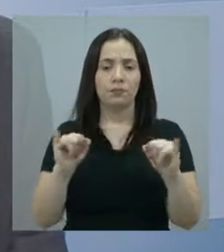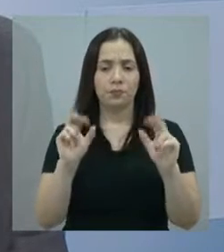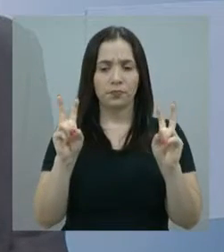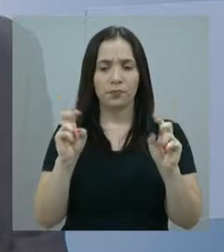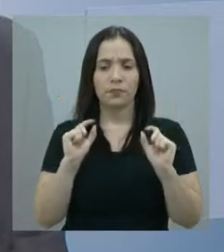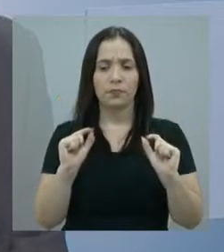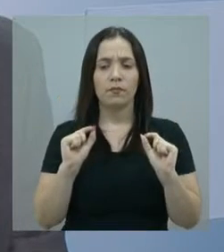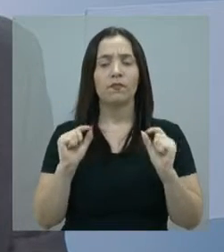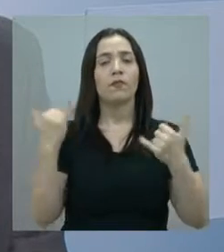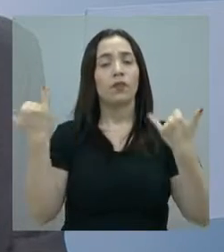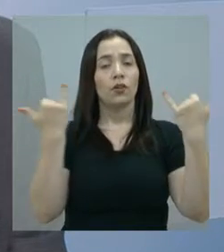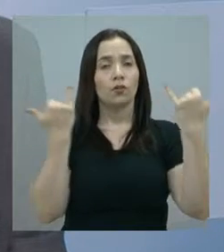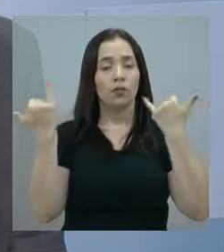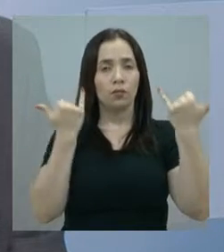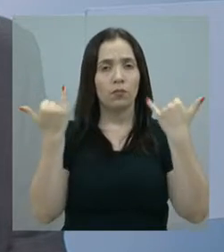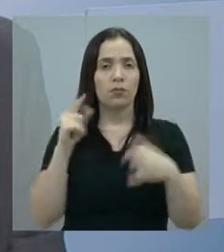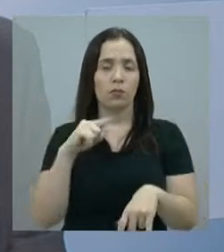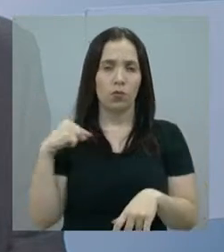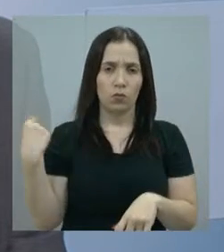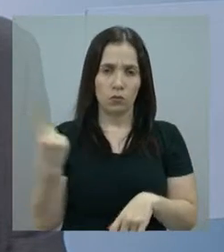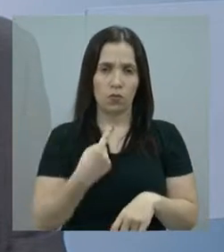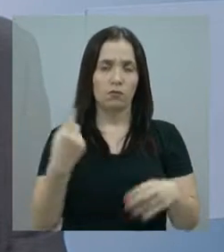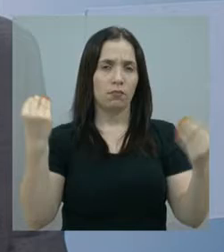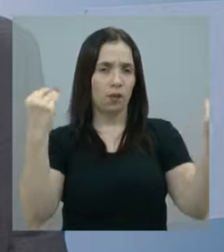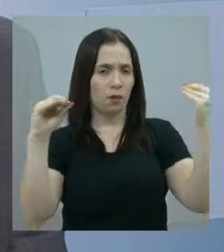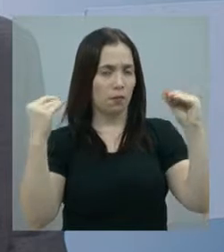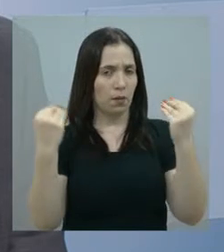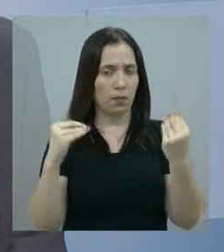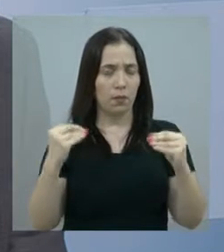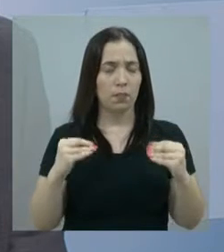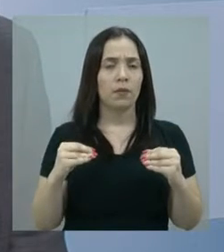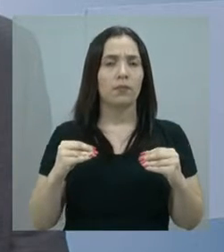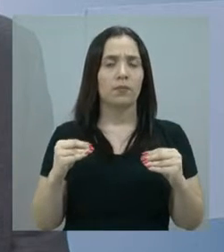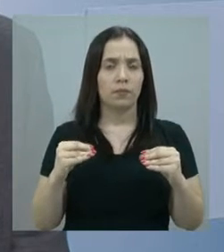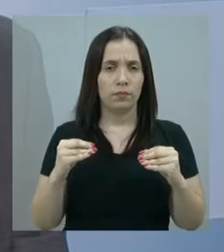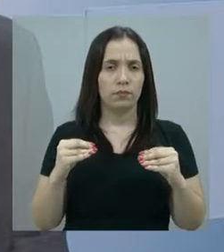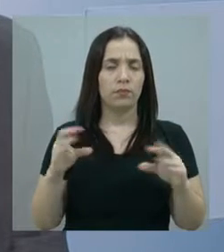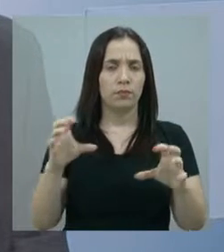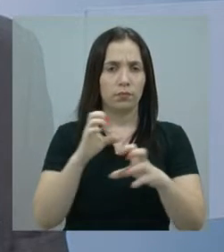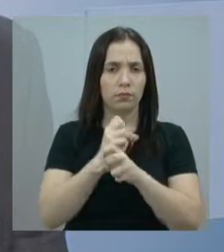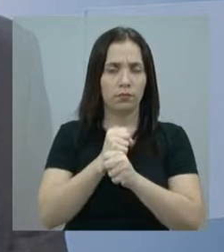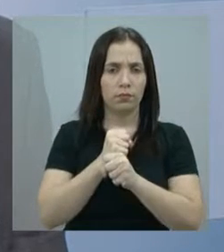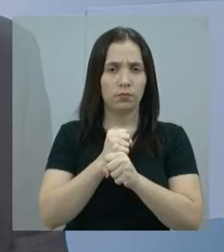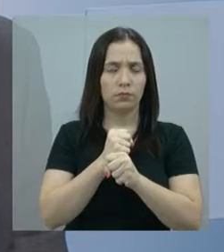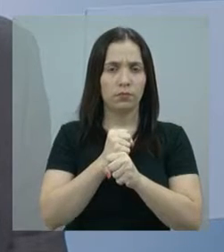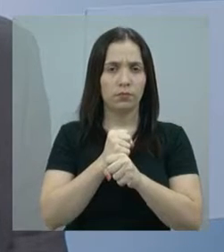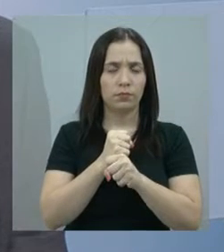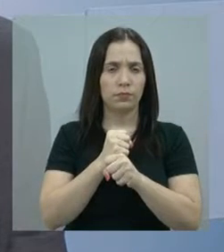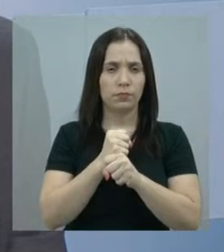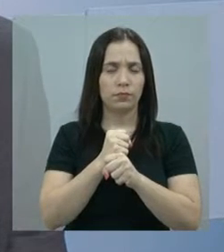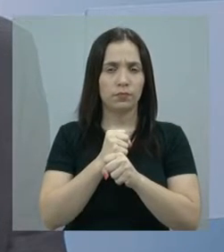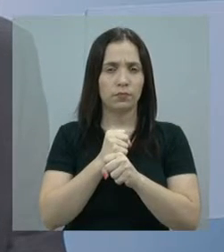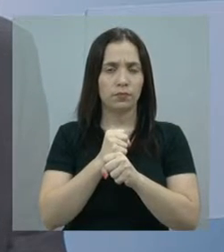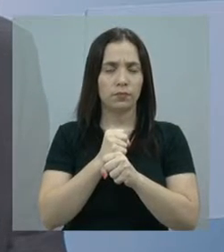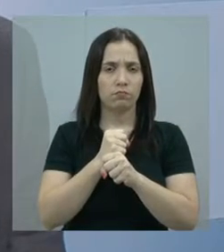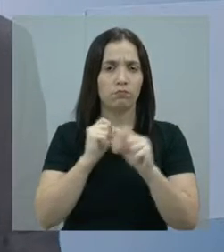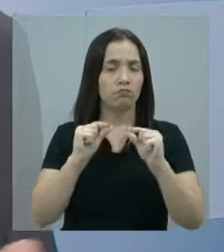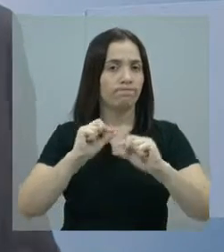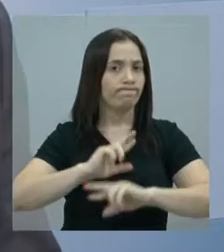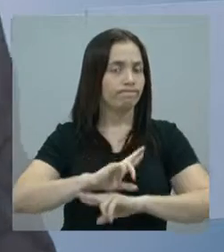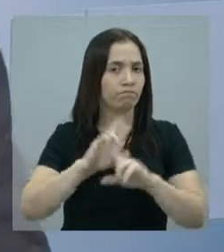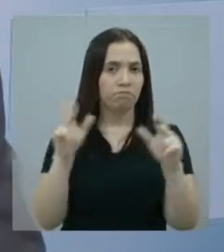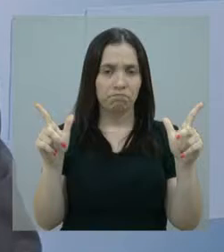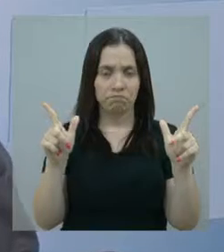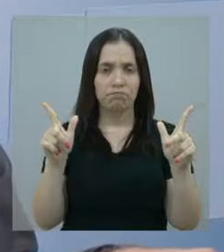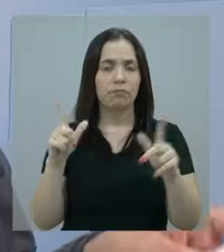respeito às informações que nós estamos consolidando, né, de uma forma inédita,